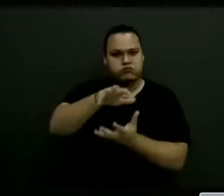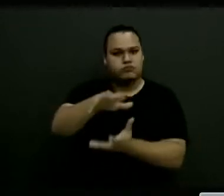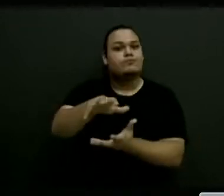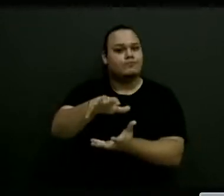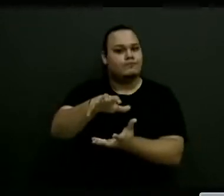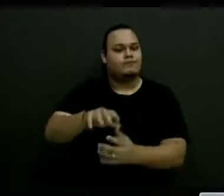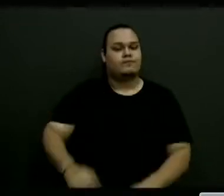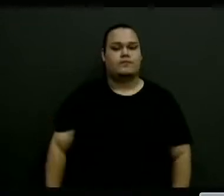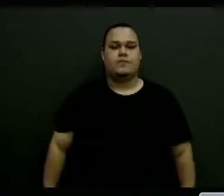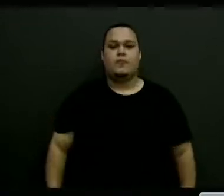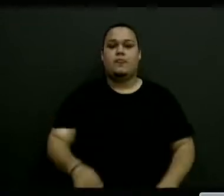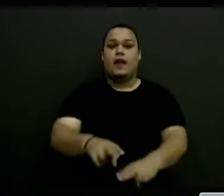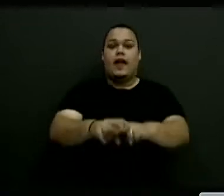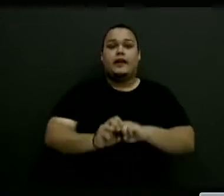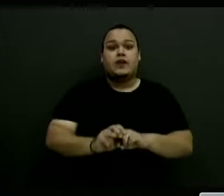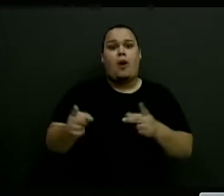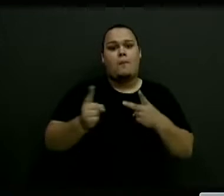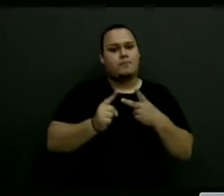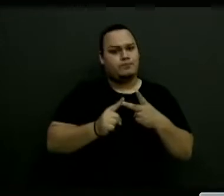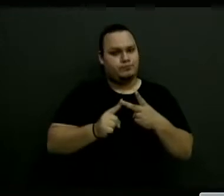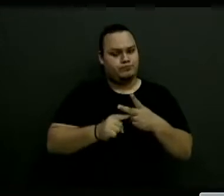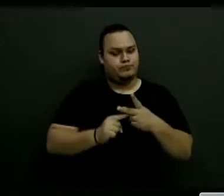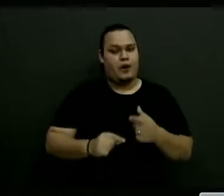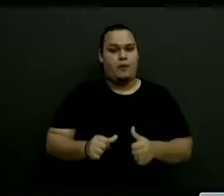Vamos falar, em primeiro lugar, da vida íntima de Jesus.